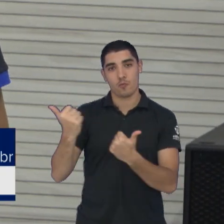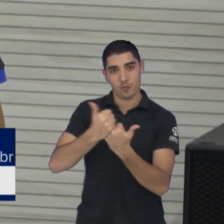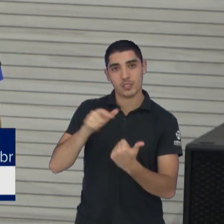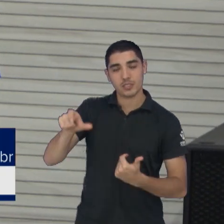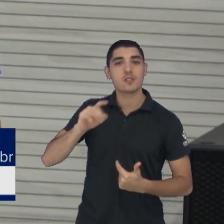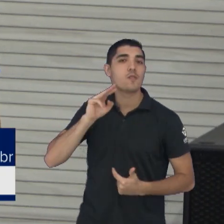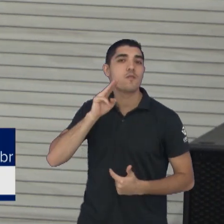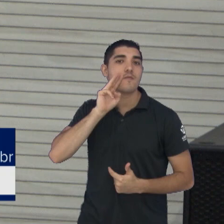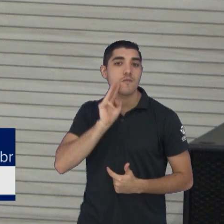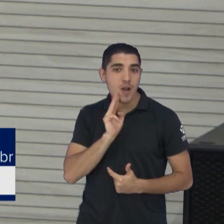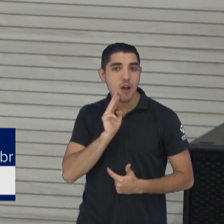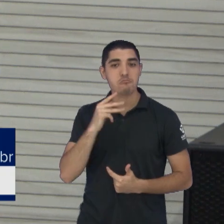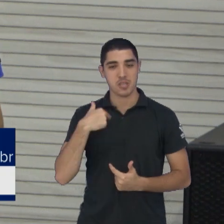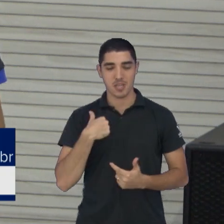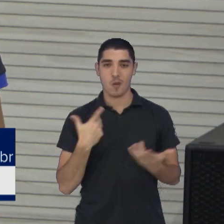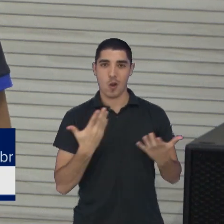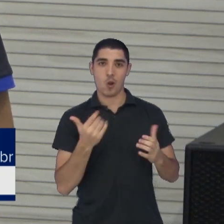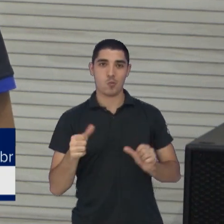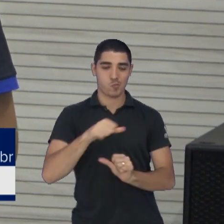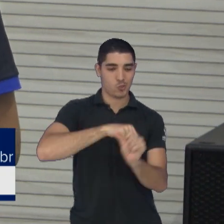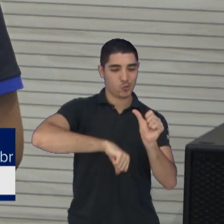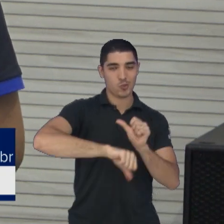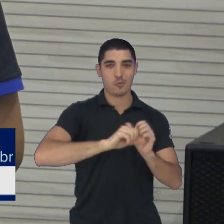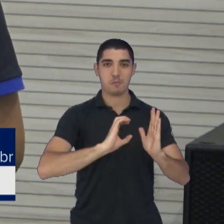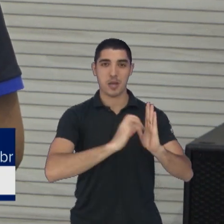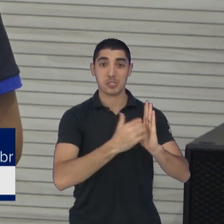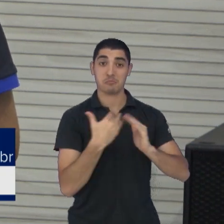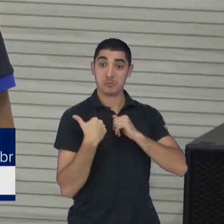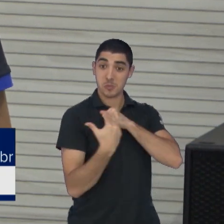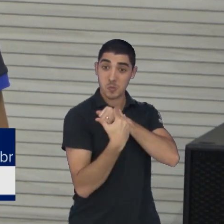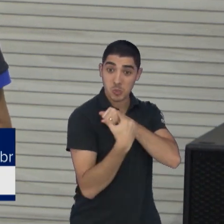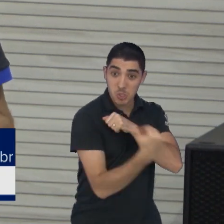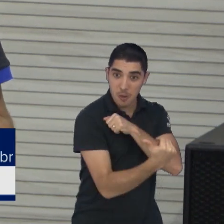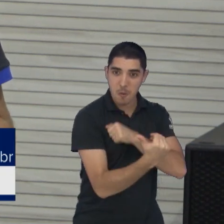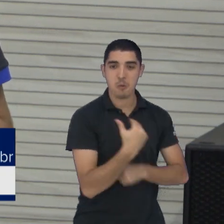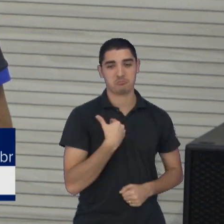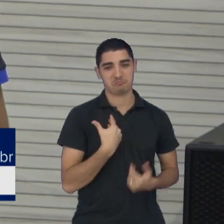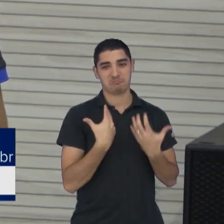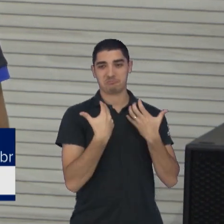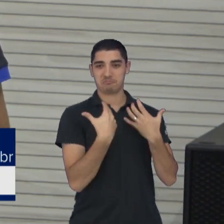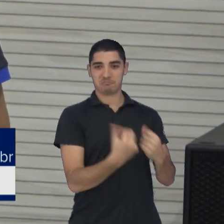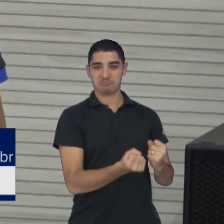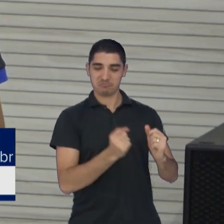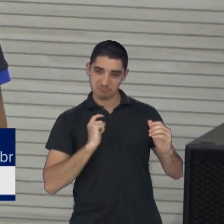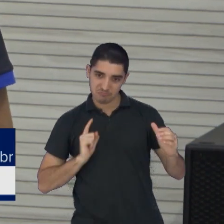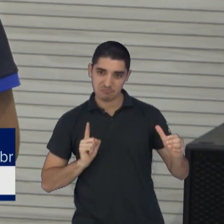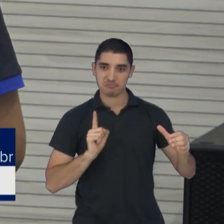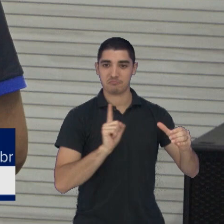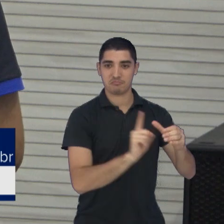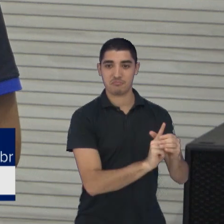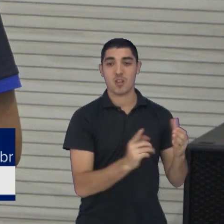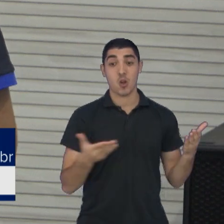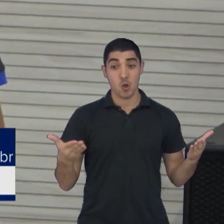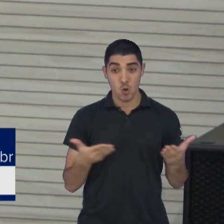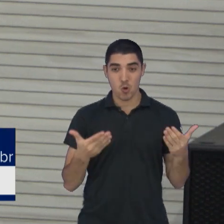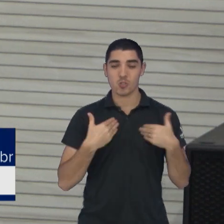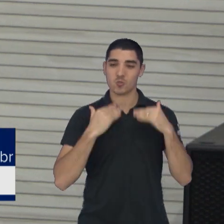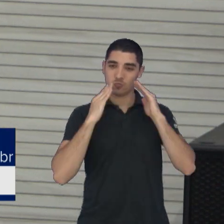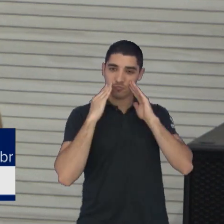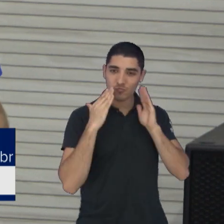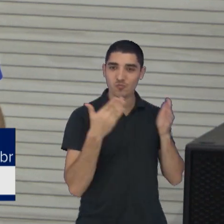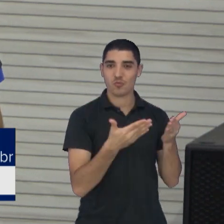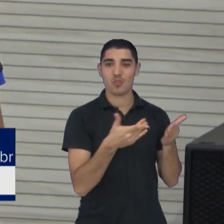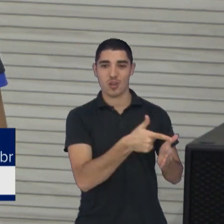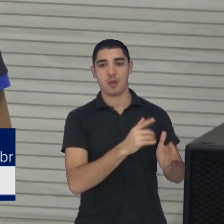Hayashi. Com muita honra, recebi esse convite, aceitei e hoje faço parte do grupo